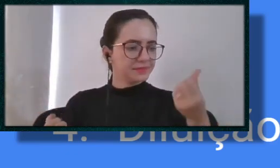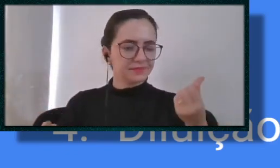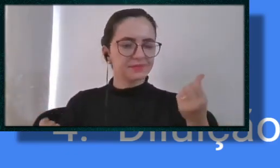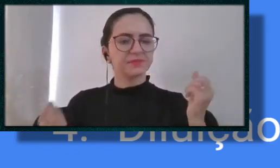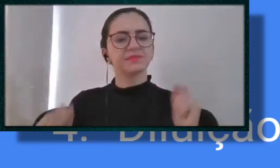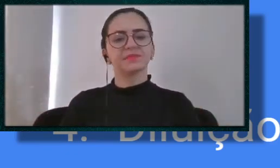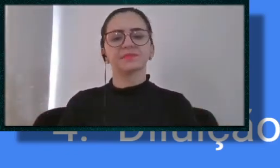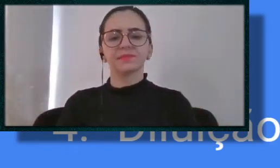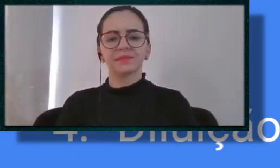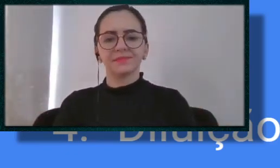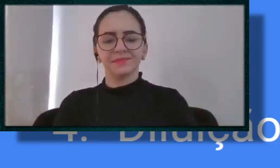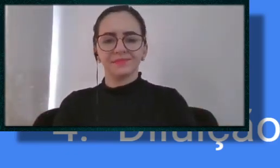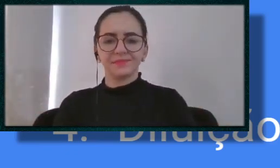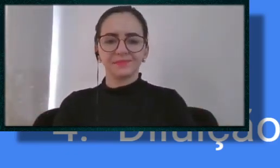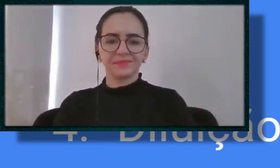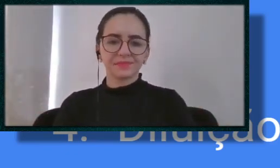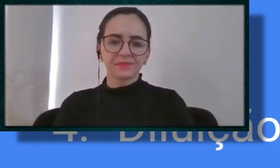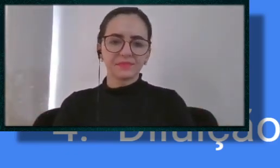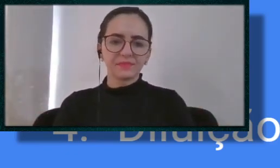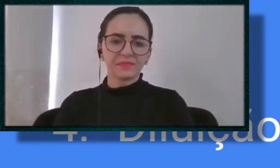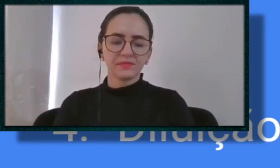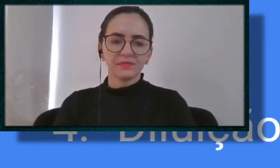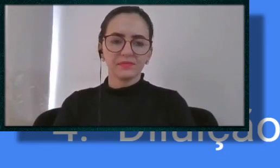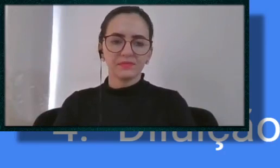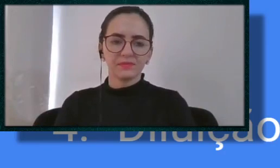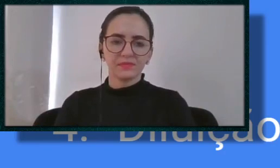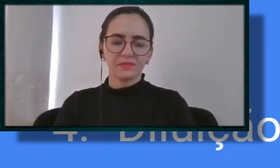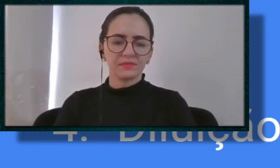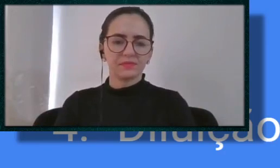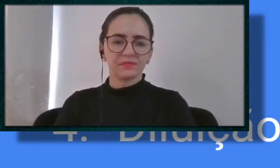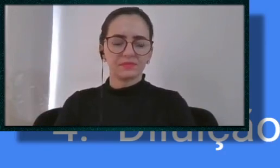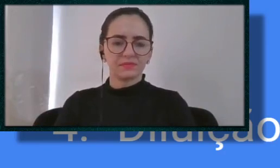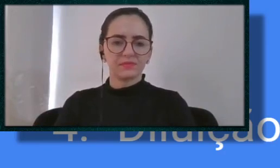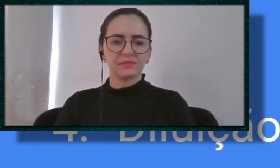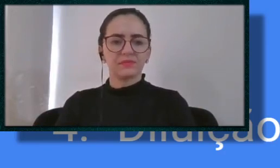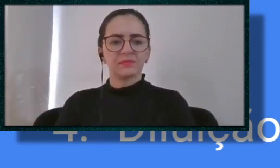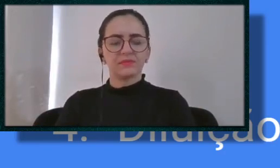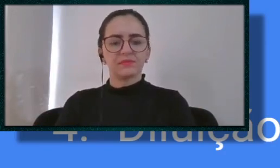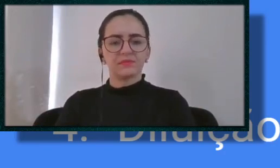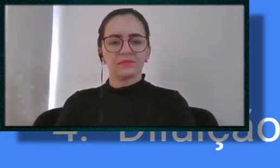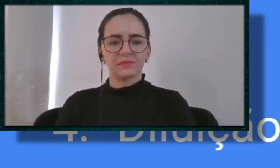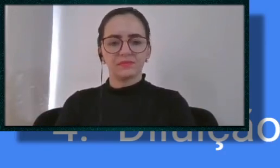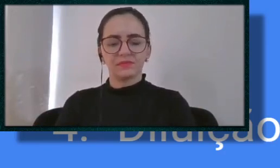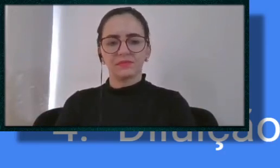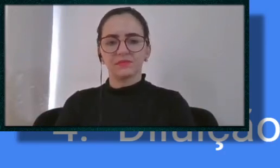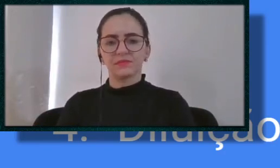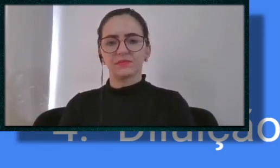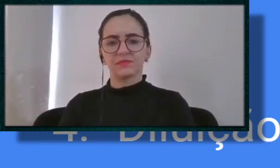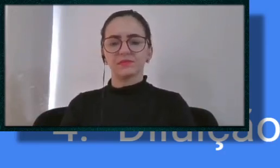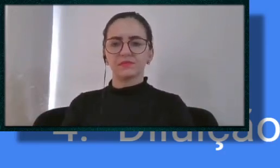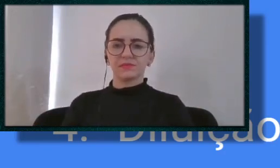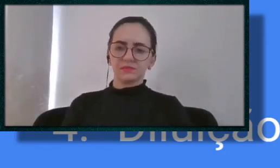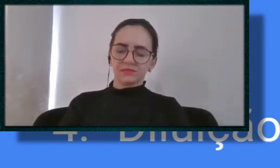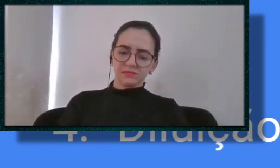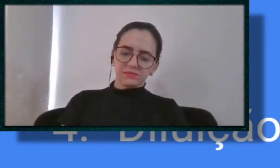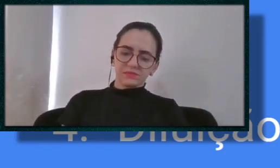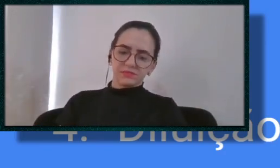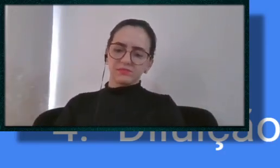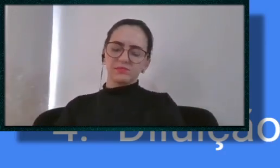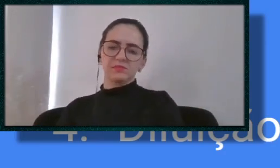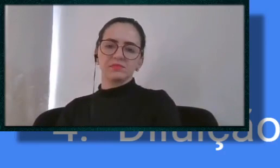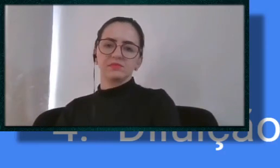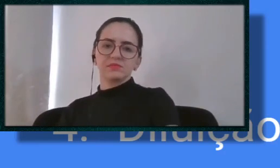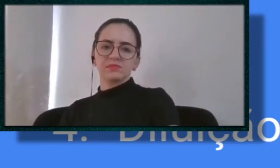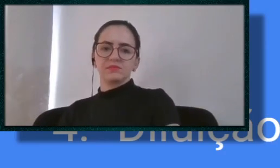Quando eu vou fazer esse tipo de reação, eu preciso saber exatamente como é que é a minha equação e se essa